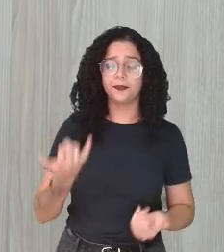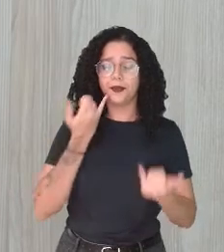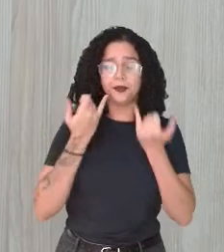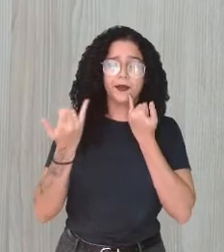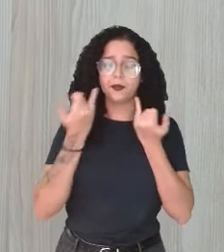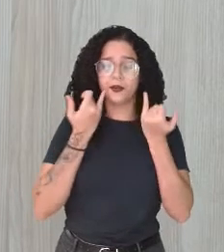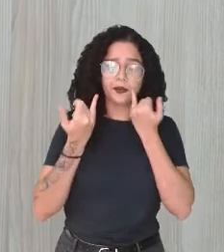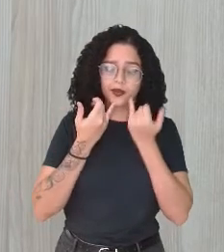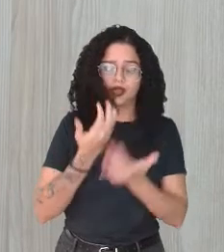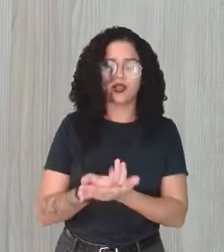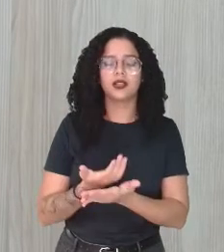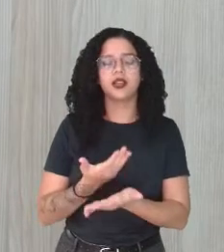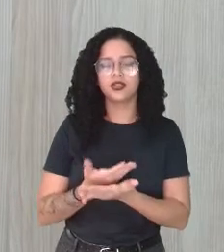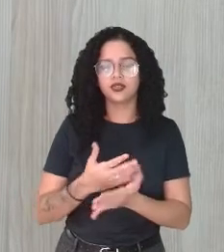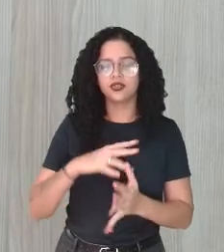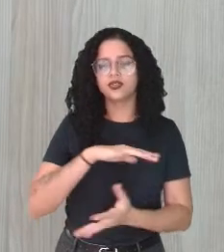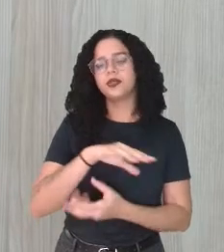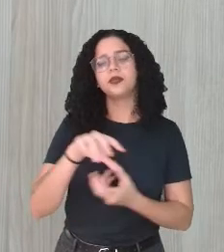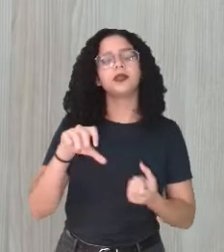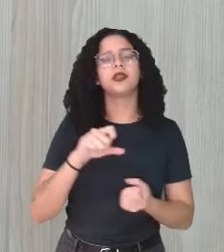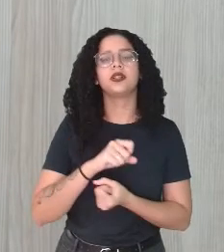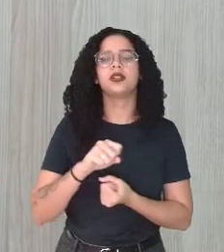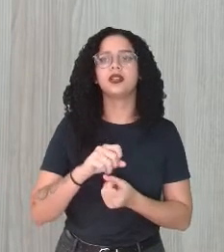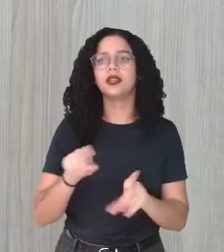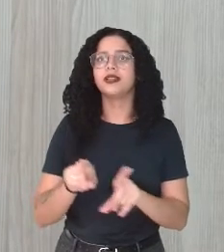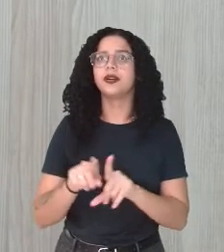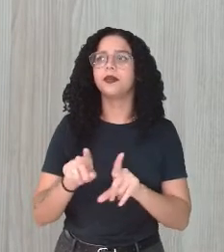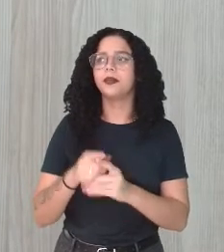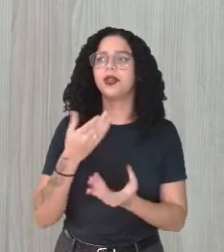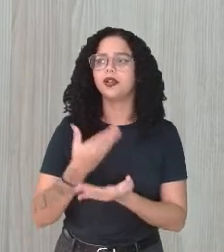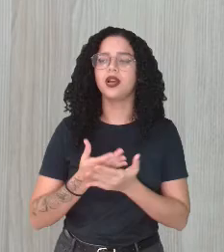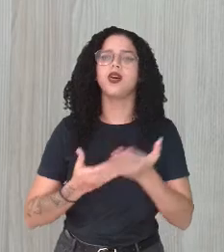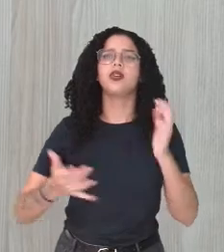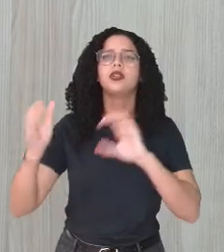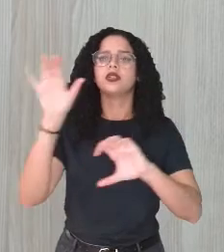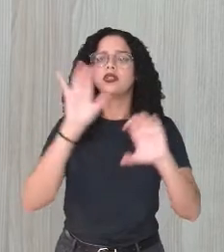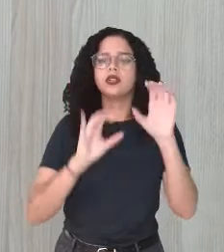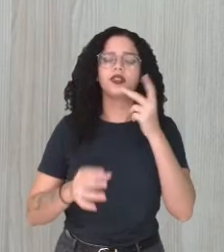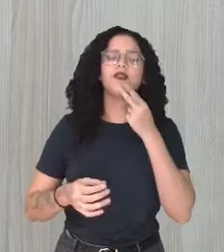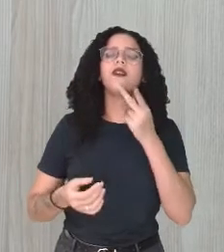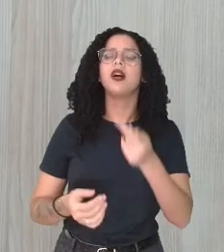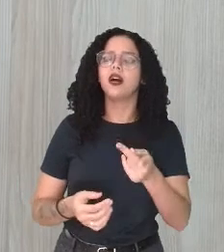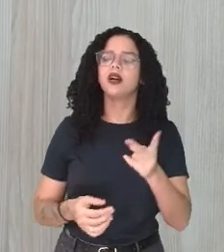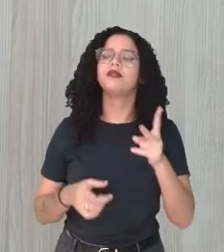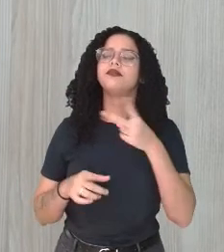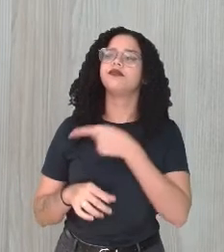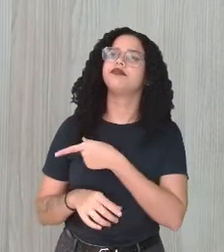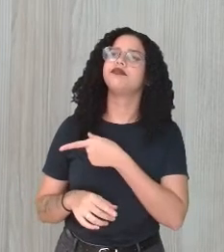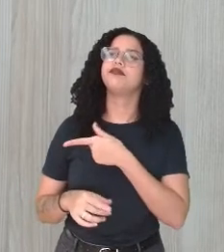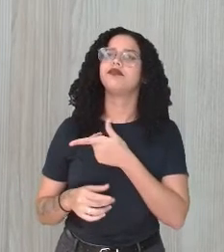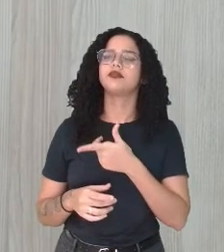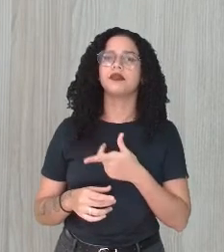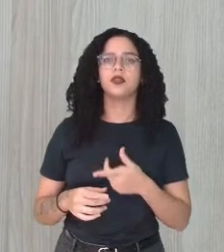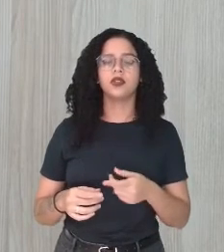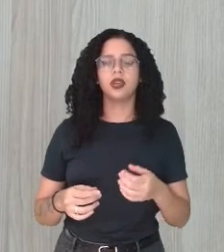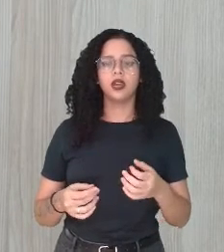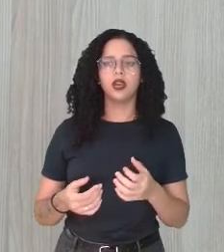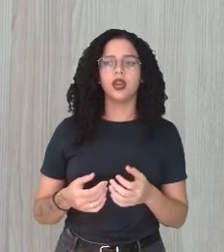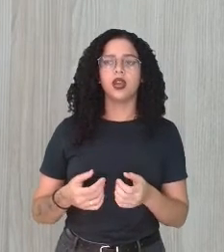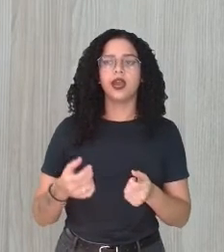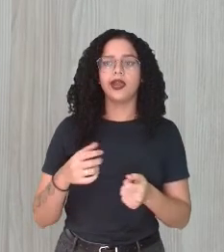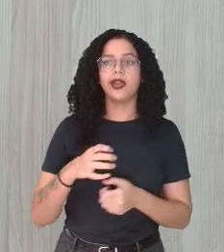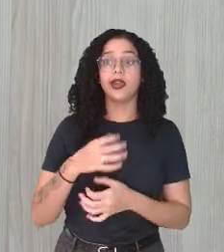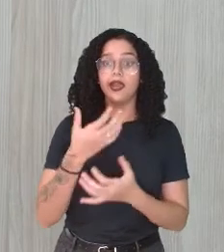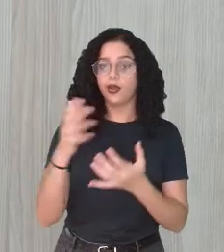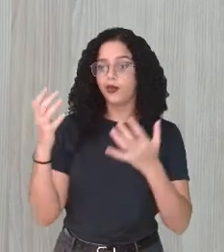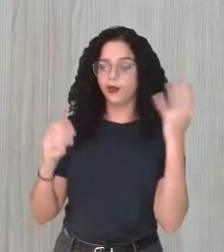Nas aulas de sustentabilidade. Verdade. Nas aulas de ciências também, né? Que se fala sobre essa questão da ecologia e tudo